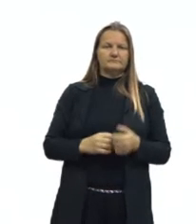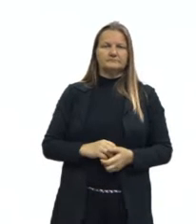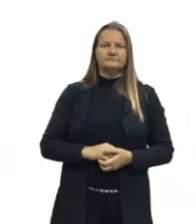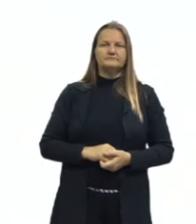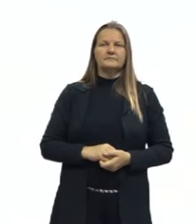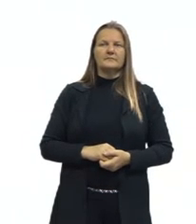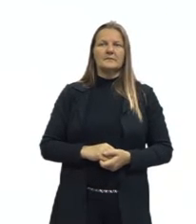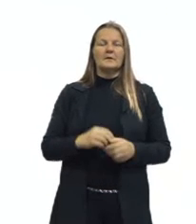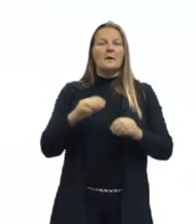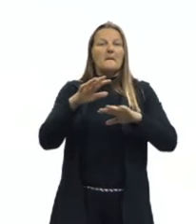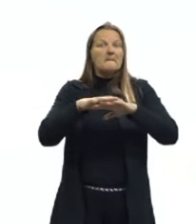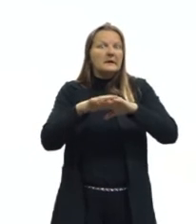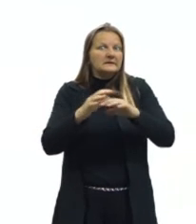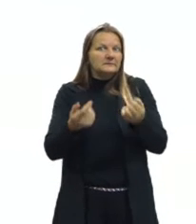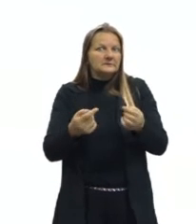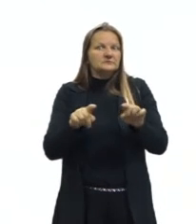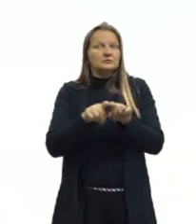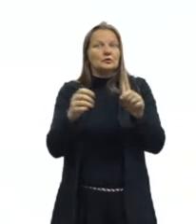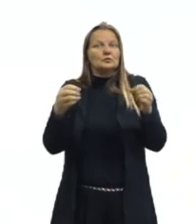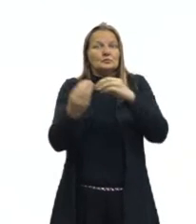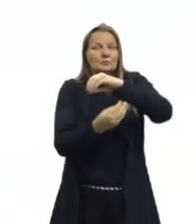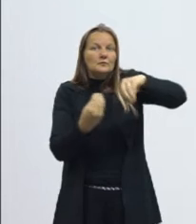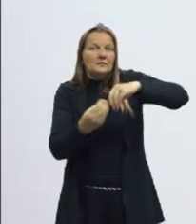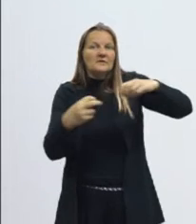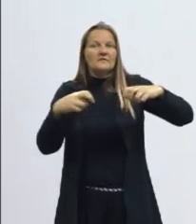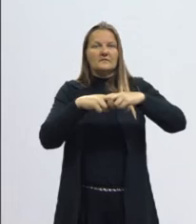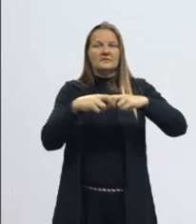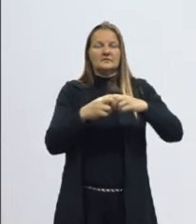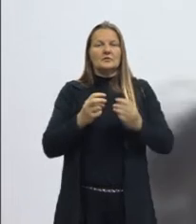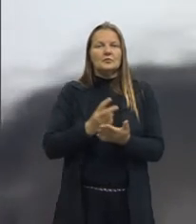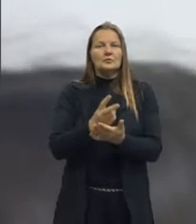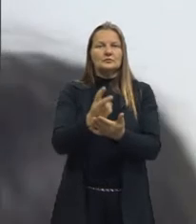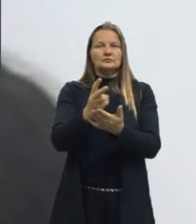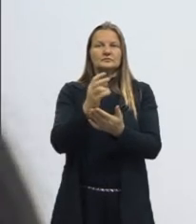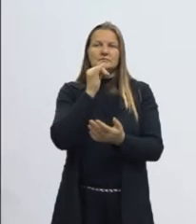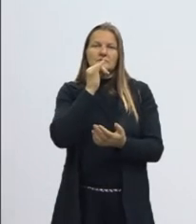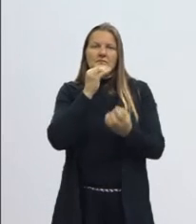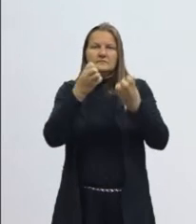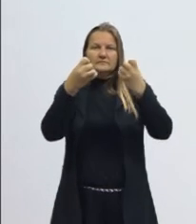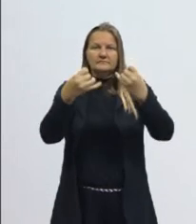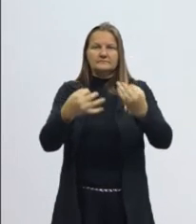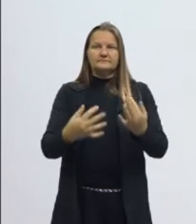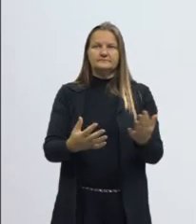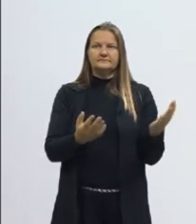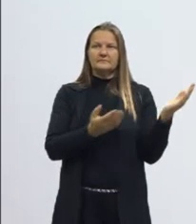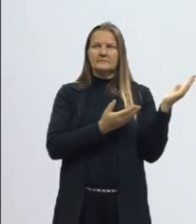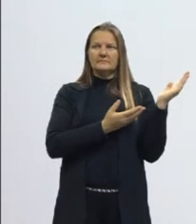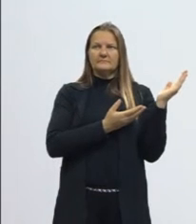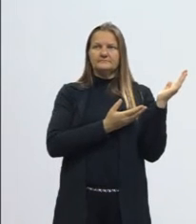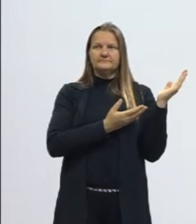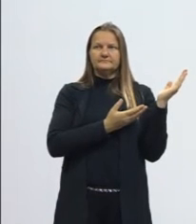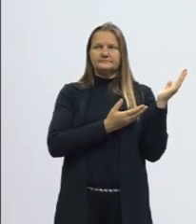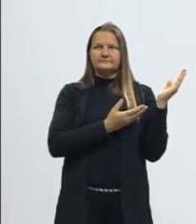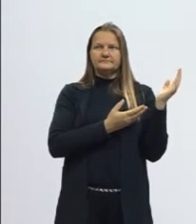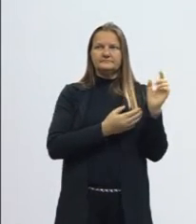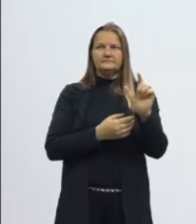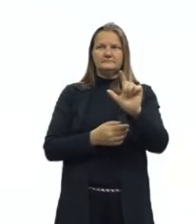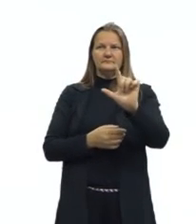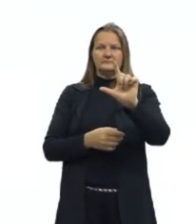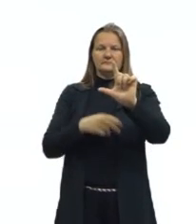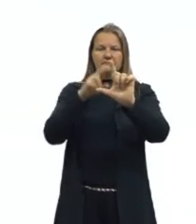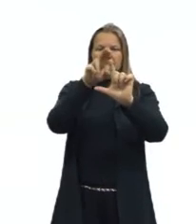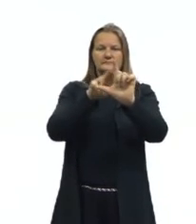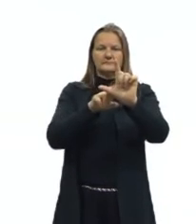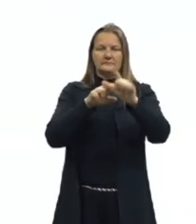na matemática bom continuando no nosso exemplo aqui então eu dei né o nome desse